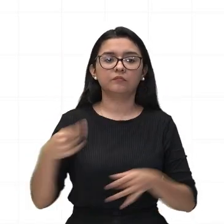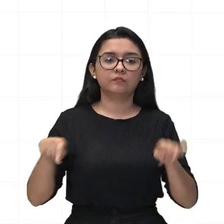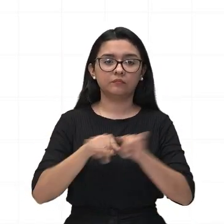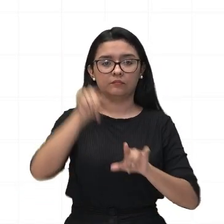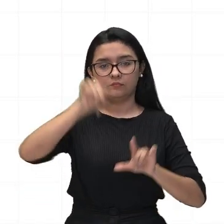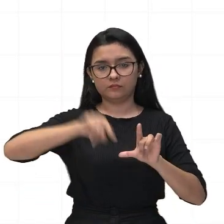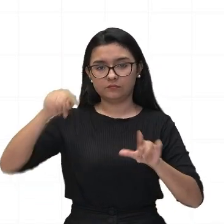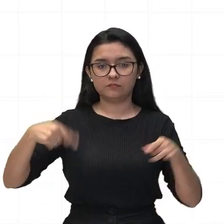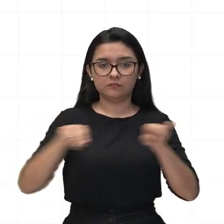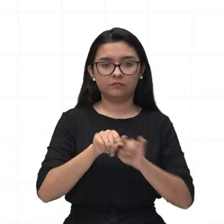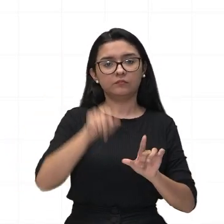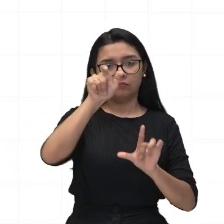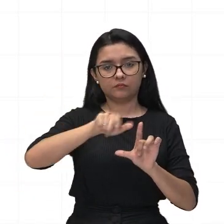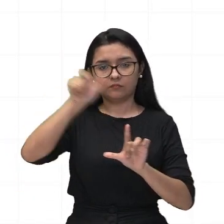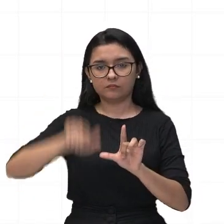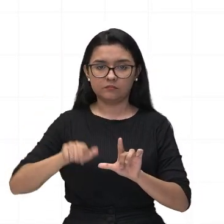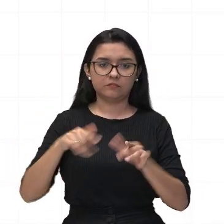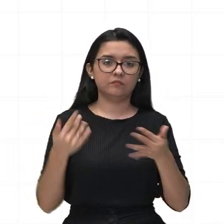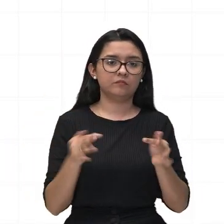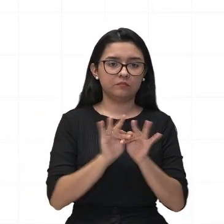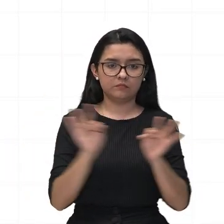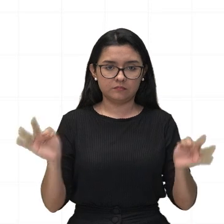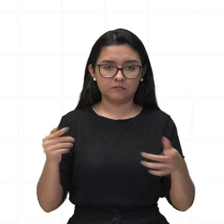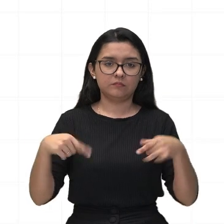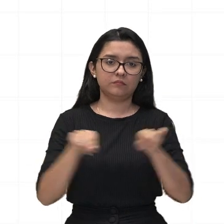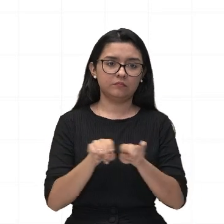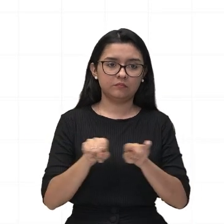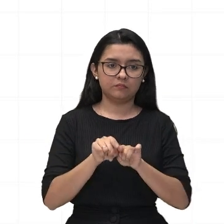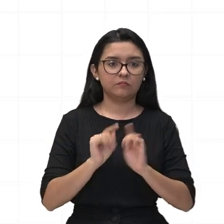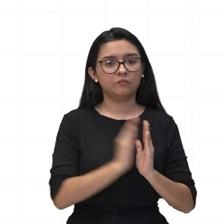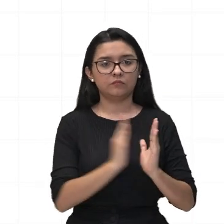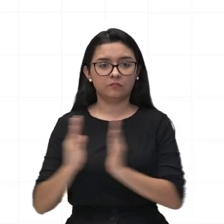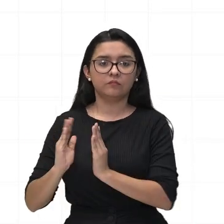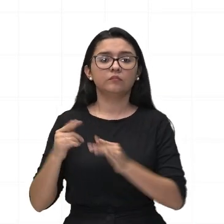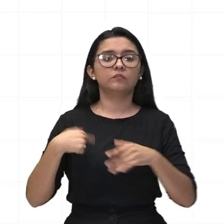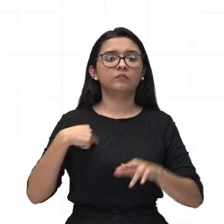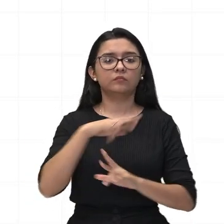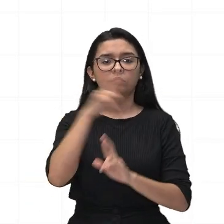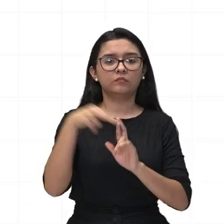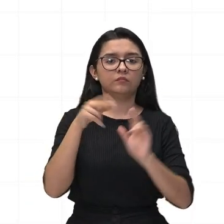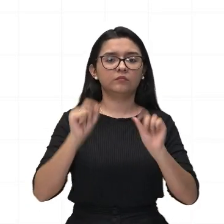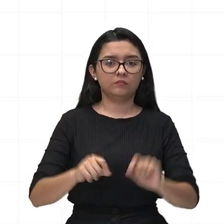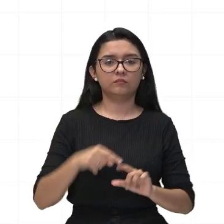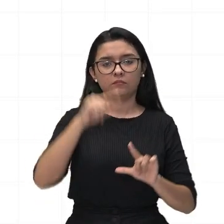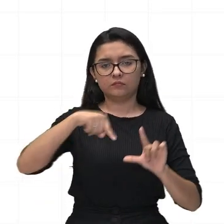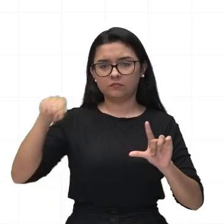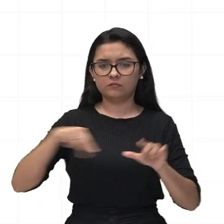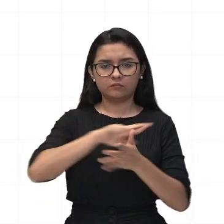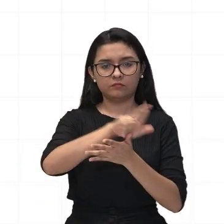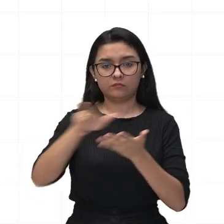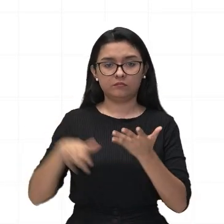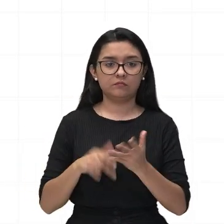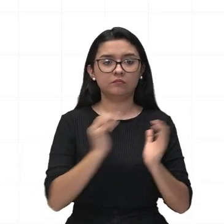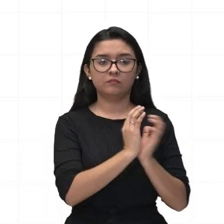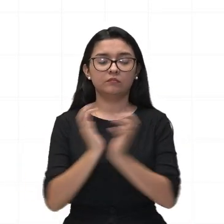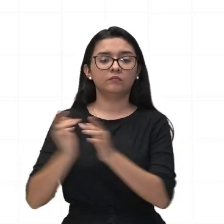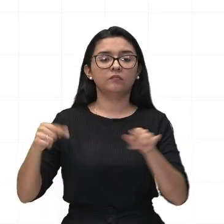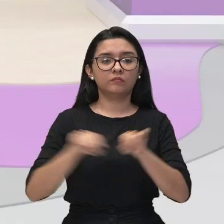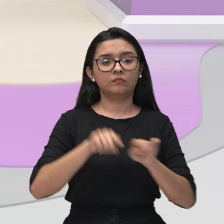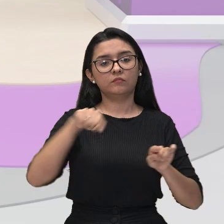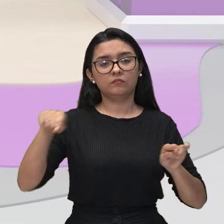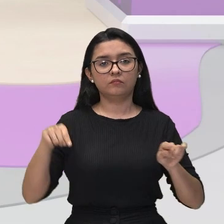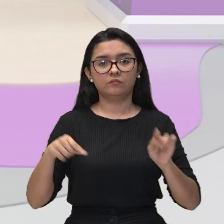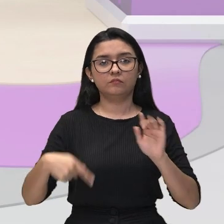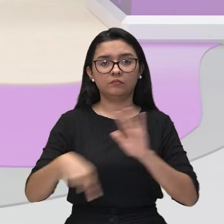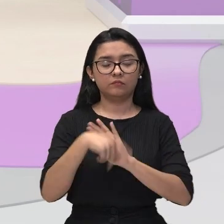ou gráficos, de colunas ou barras simples ou múltiplas, referentes a várias categorias e variáveis